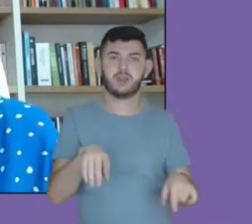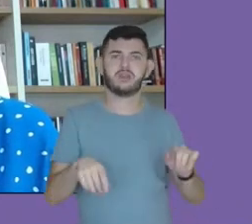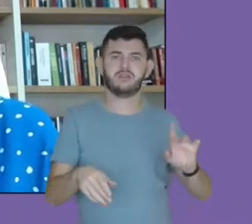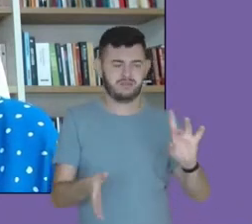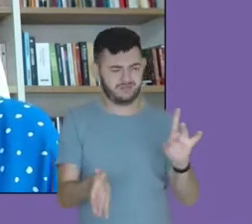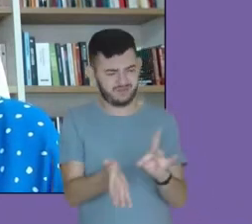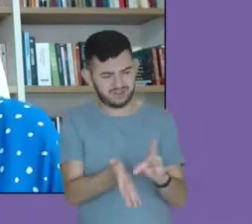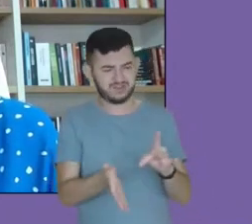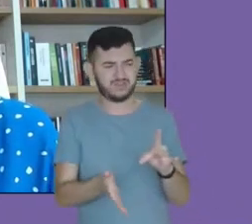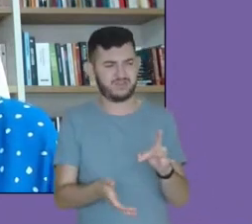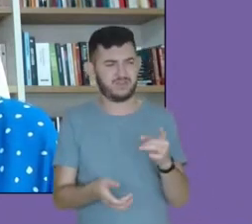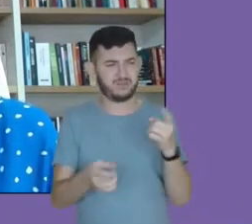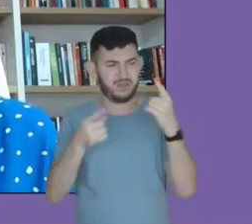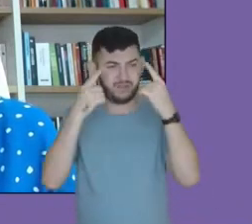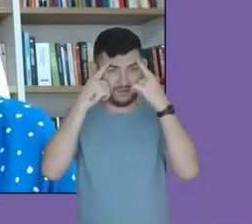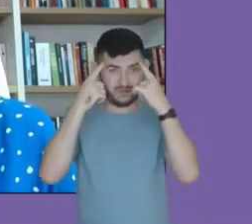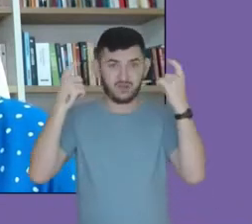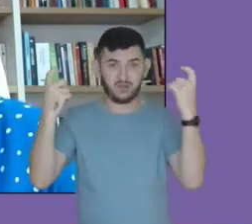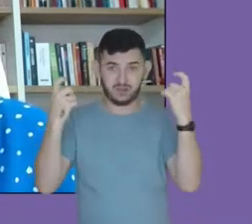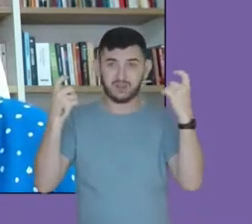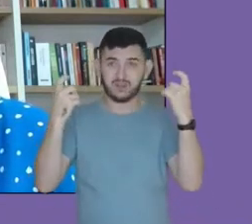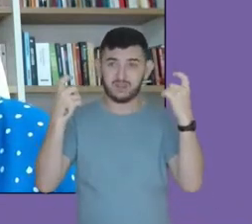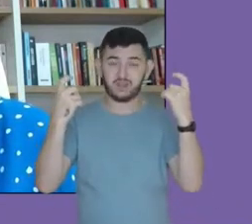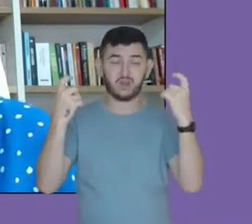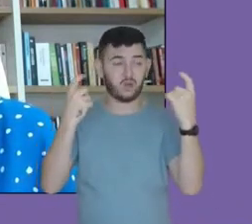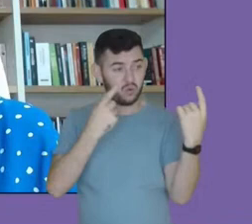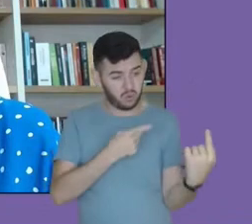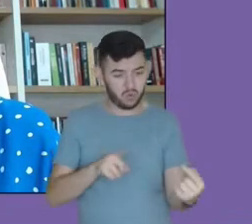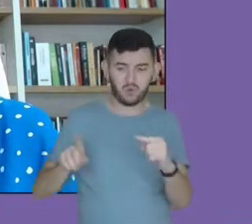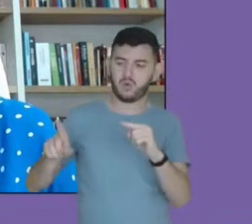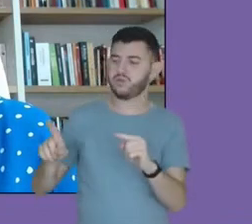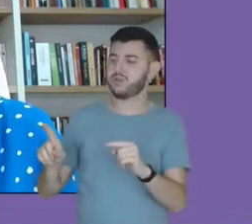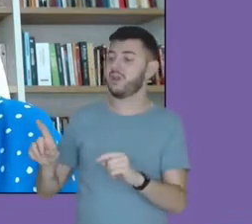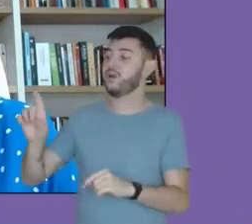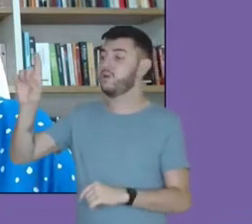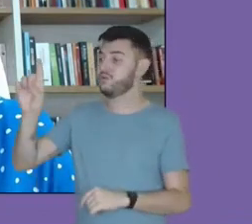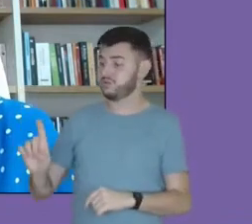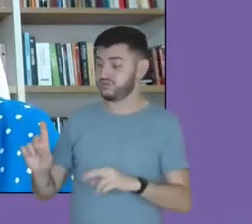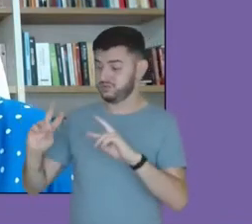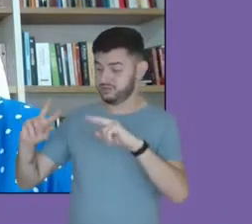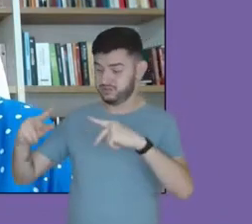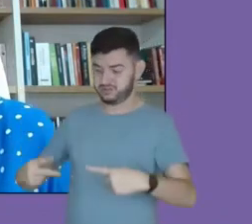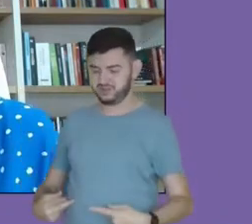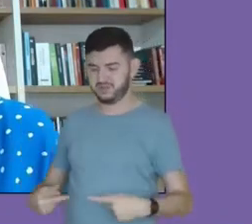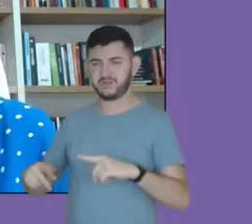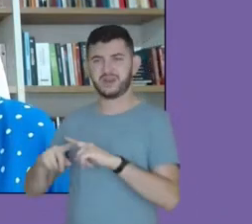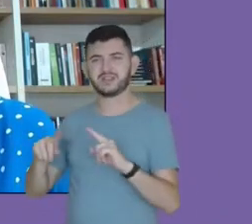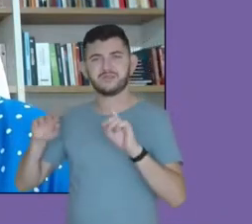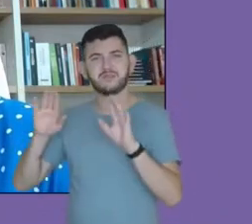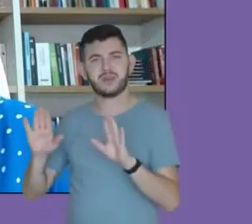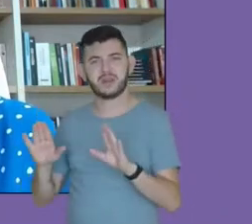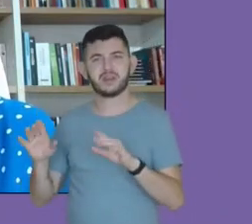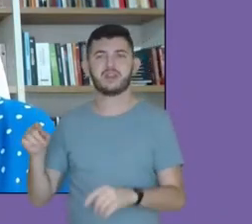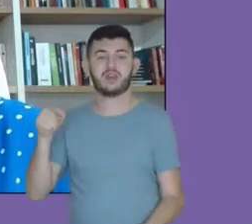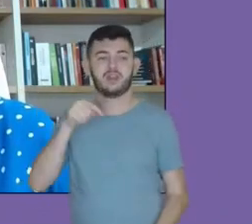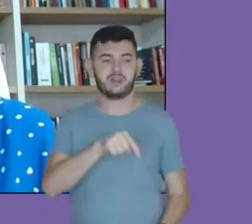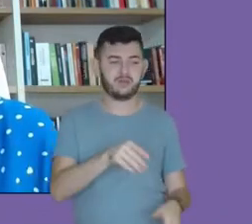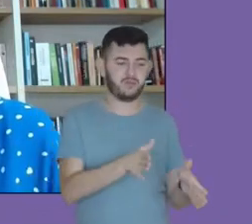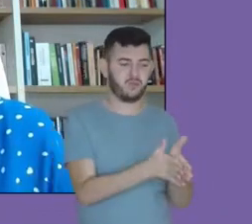consideradas efetivamente violência contra os direitos humanos E elas não têm a ver, necessariamente,